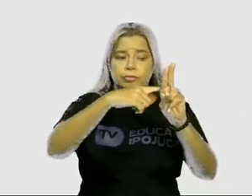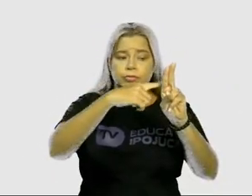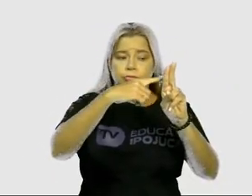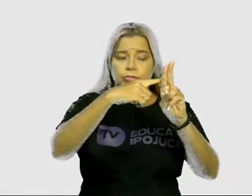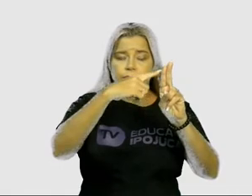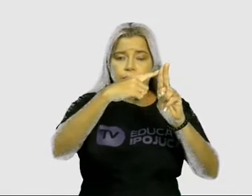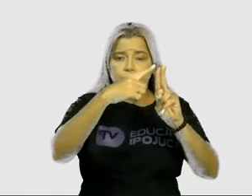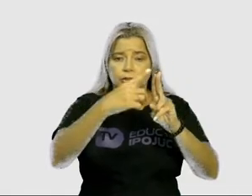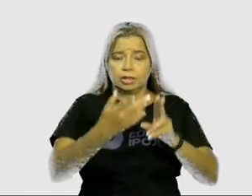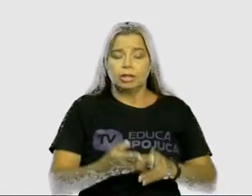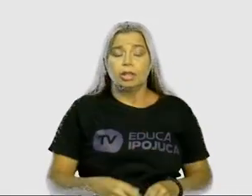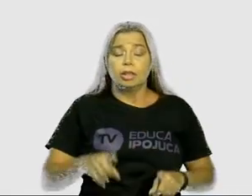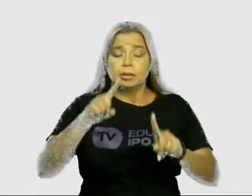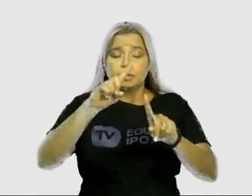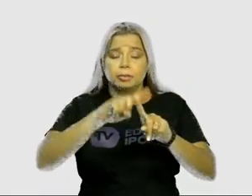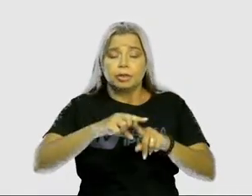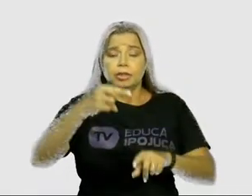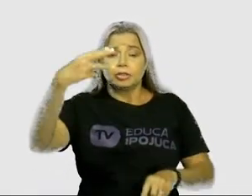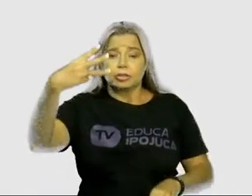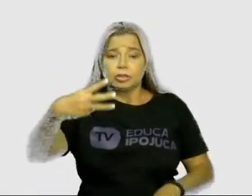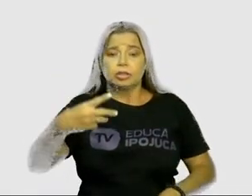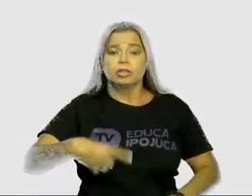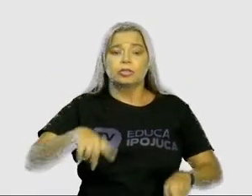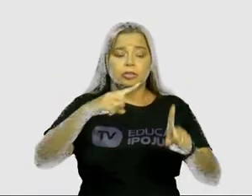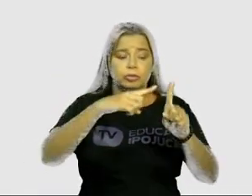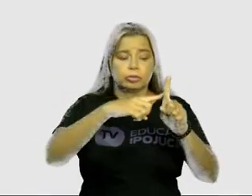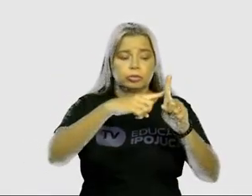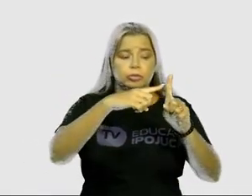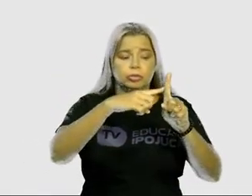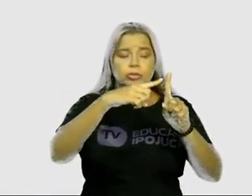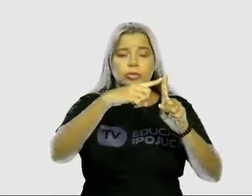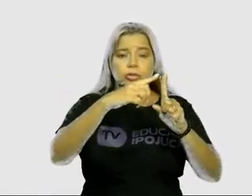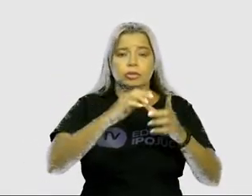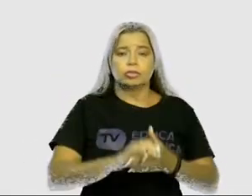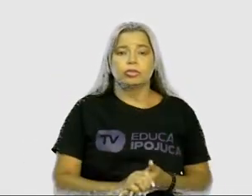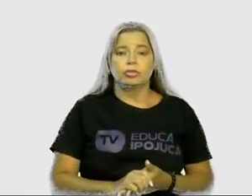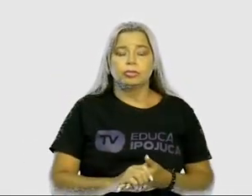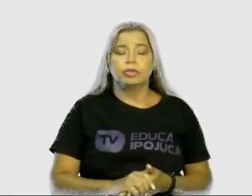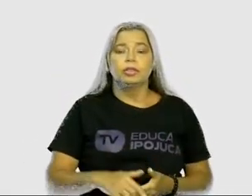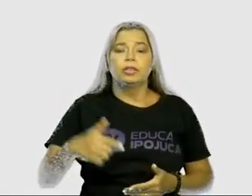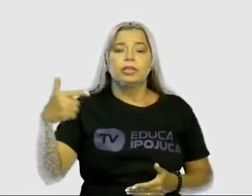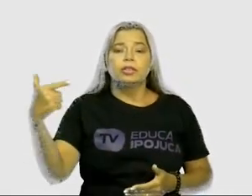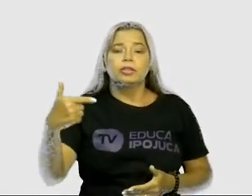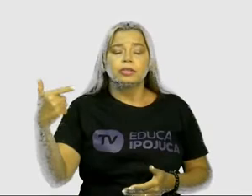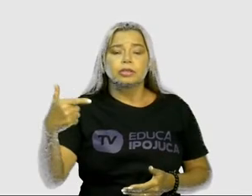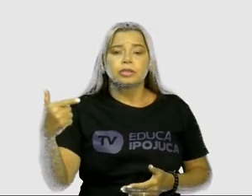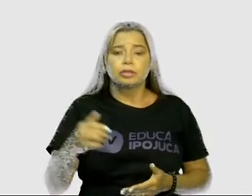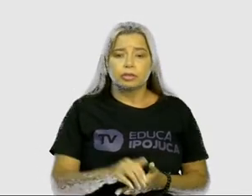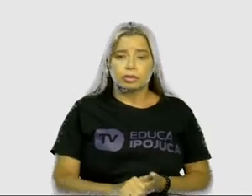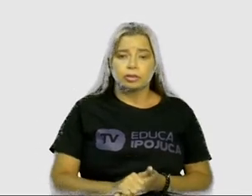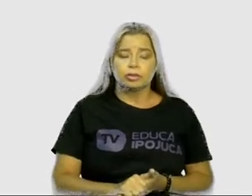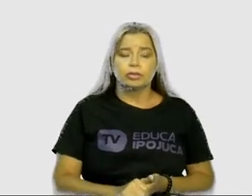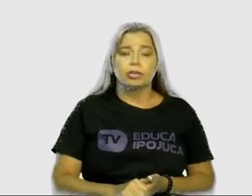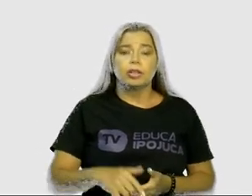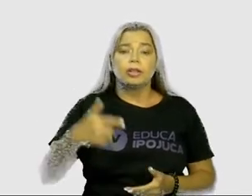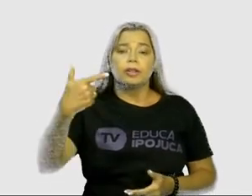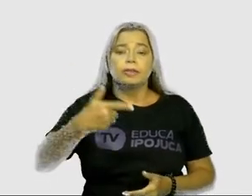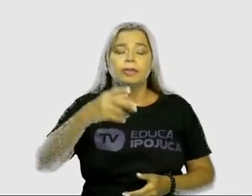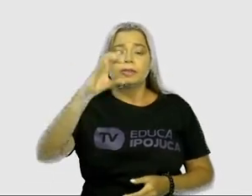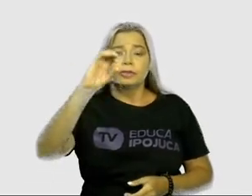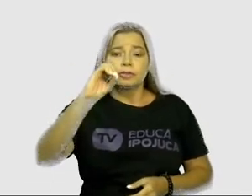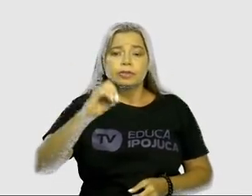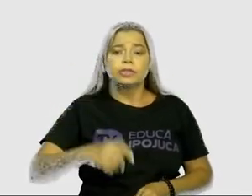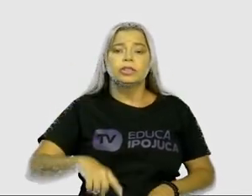ser o quê? O 43. Lá embaixo, o 22. 22 é igual a quanto? 20 mais